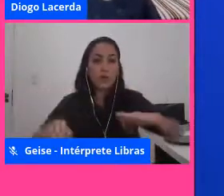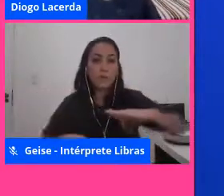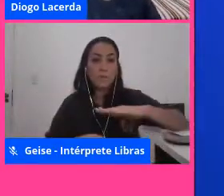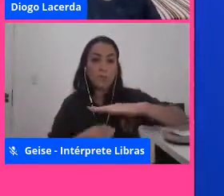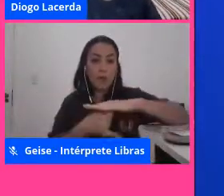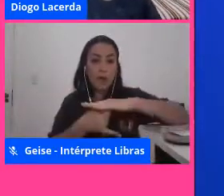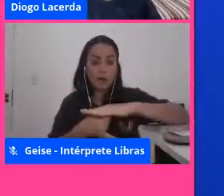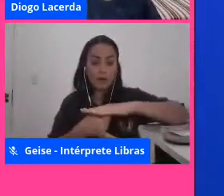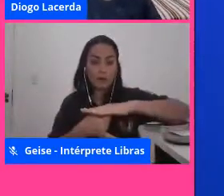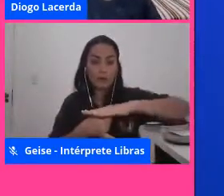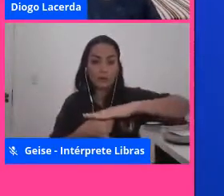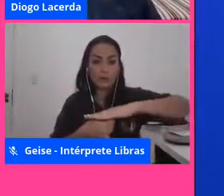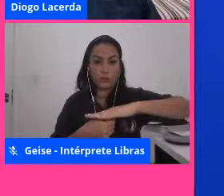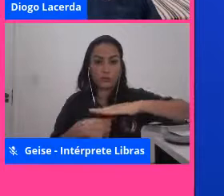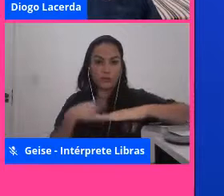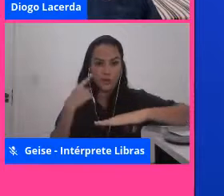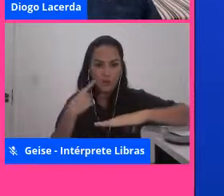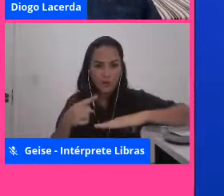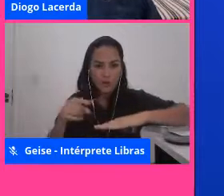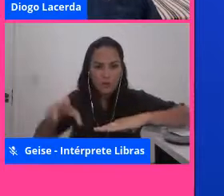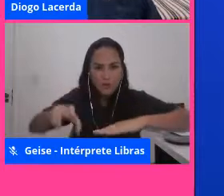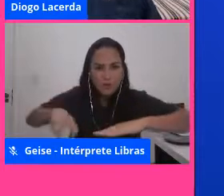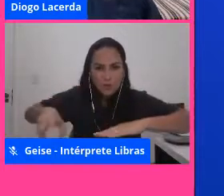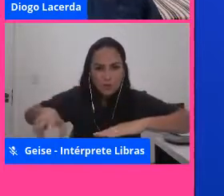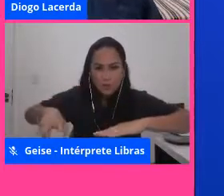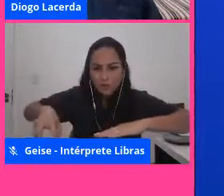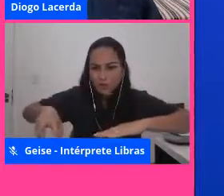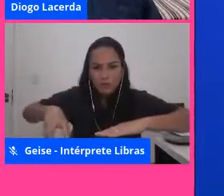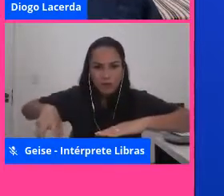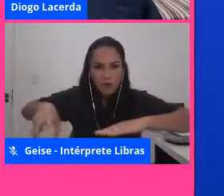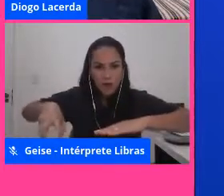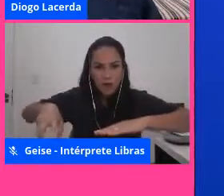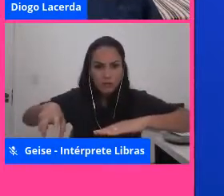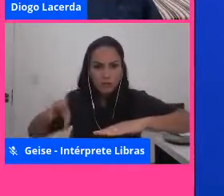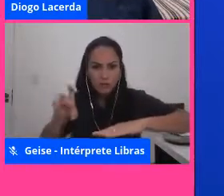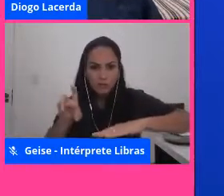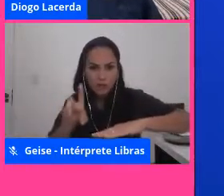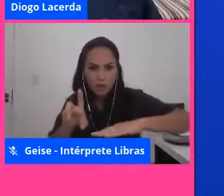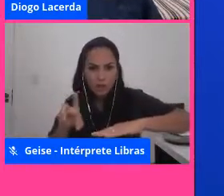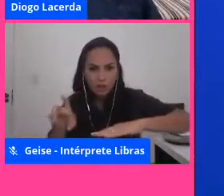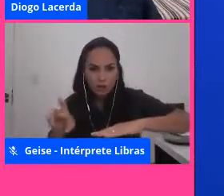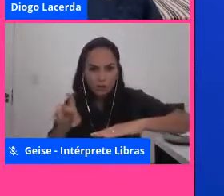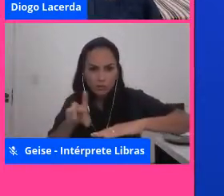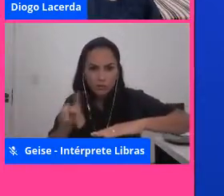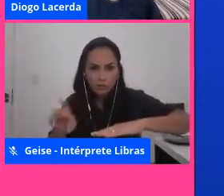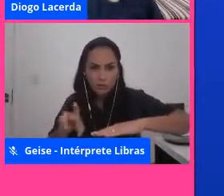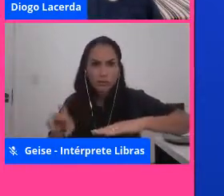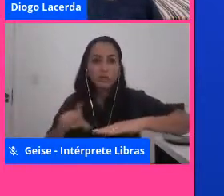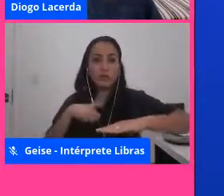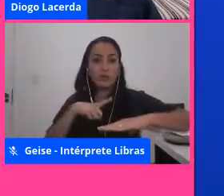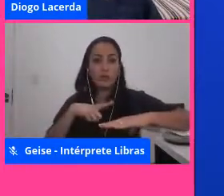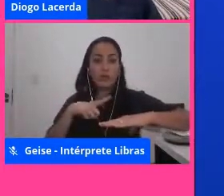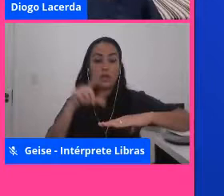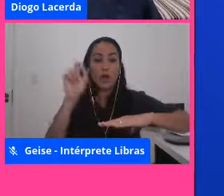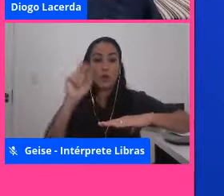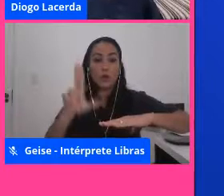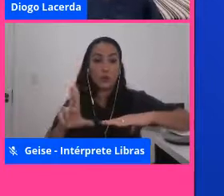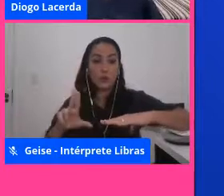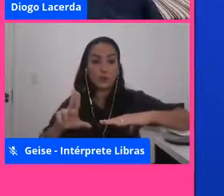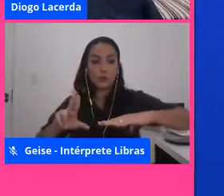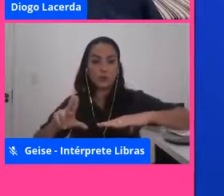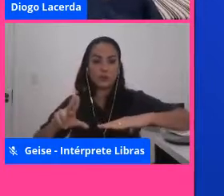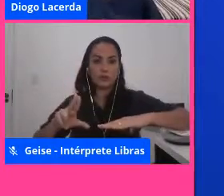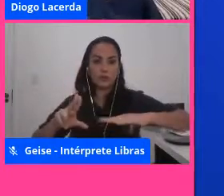mostrando aqui, esse é onde o mouse está, justamente o laser. E esse laser vai mostrar, a luz dele vai rebater,